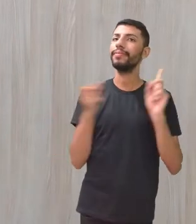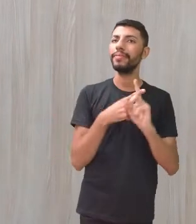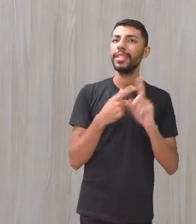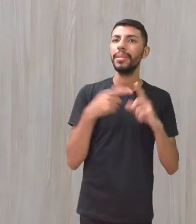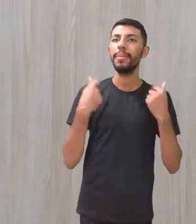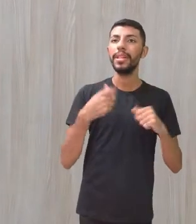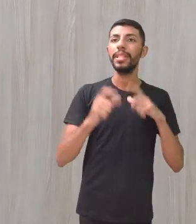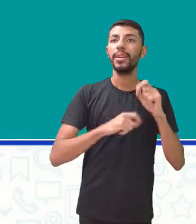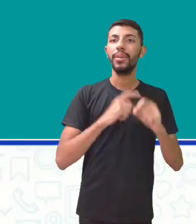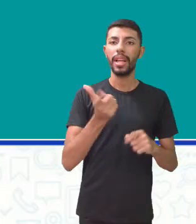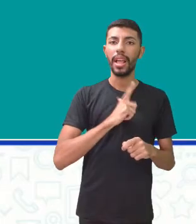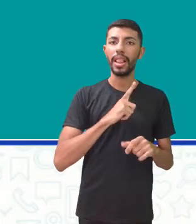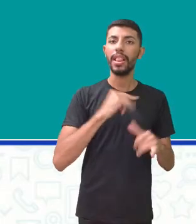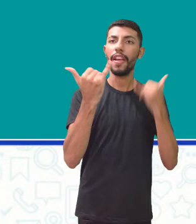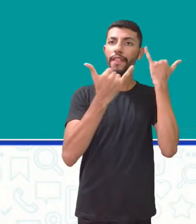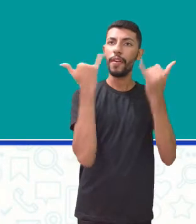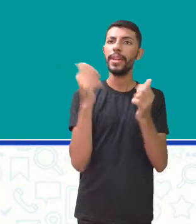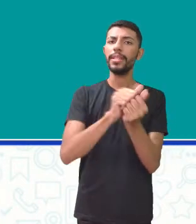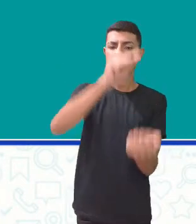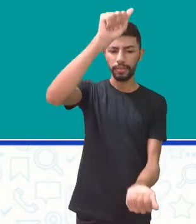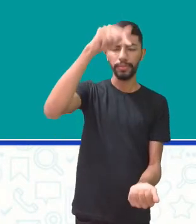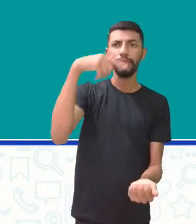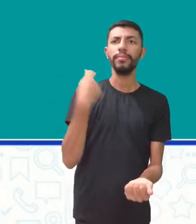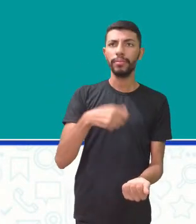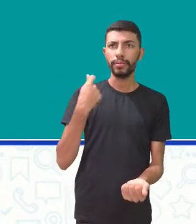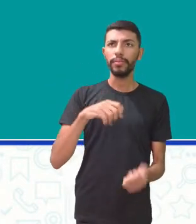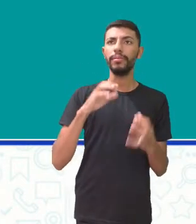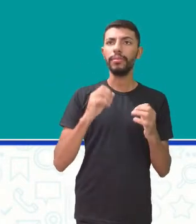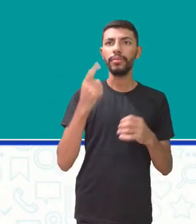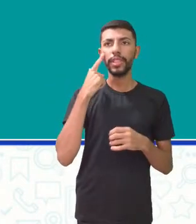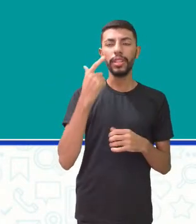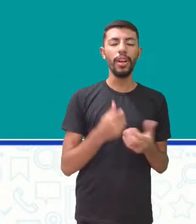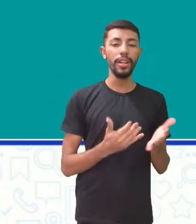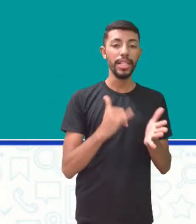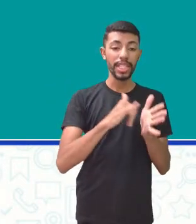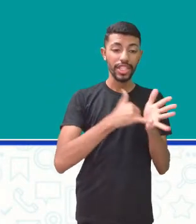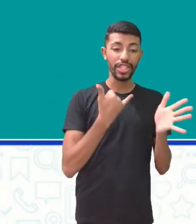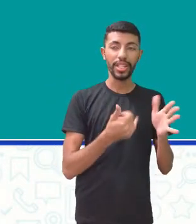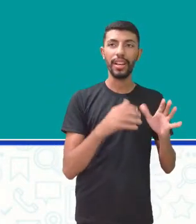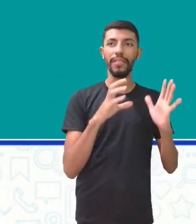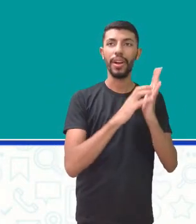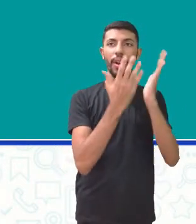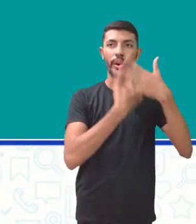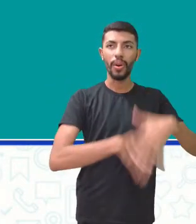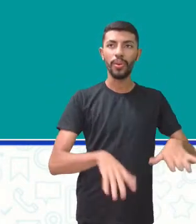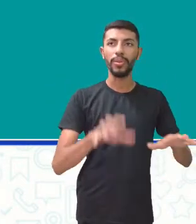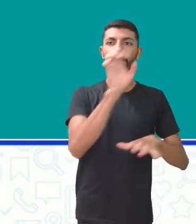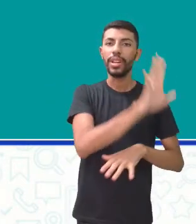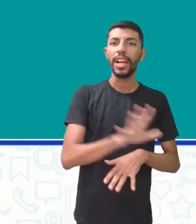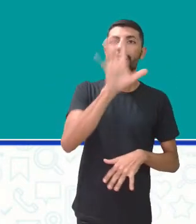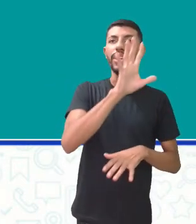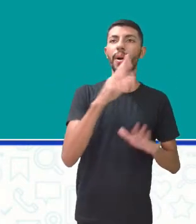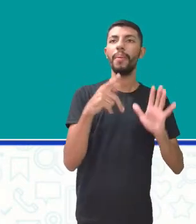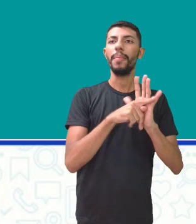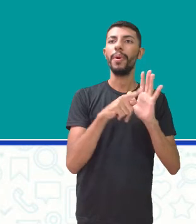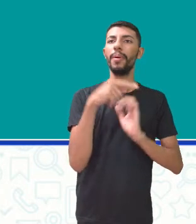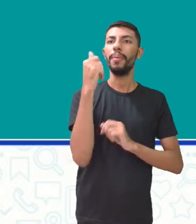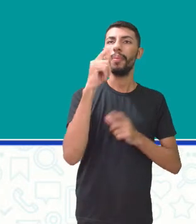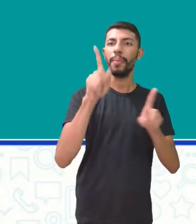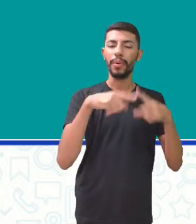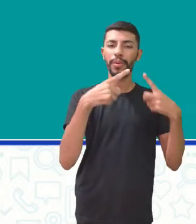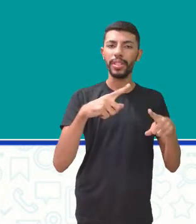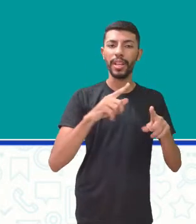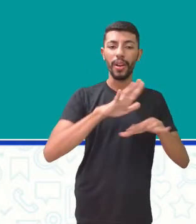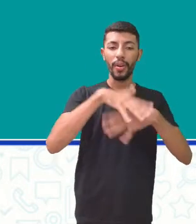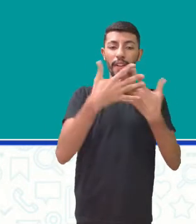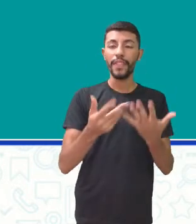essas informações no meu cartaz. Então, ó, se inscreva no concurso regional de música. O evento ocorrerá na EMAD,